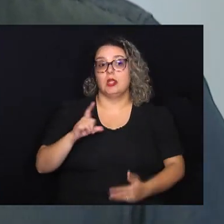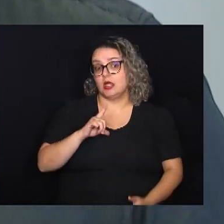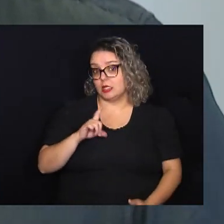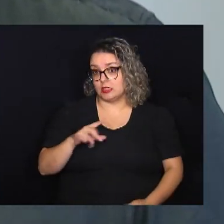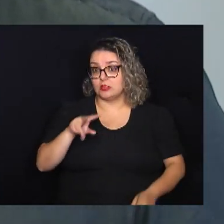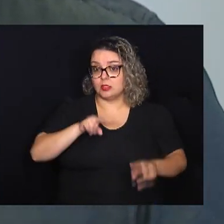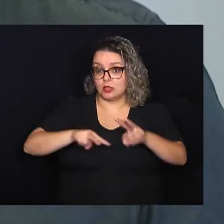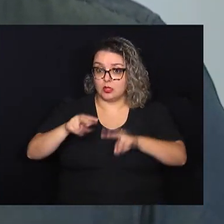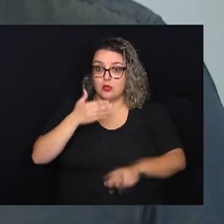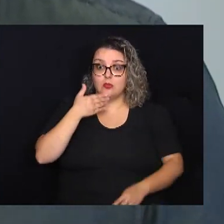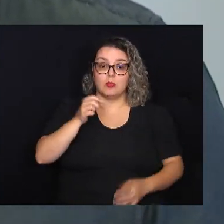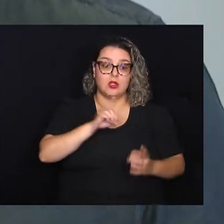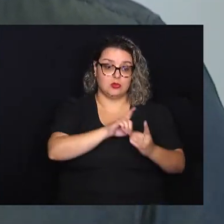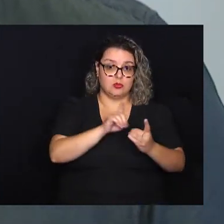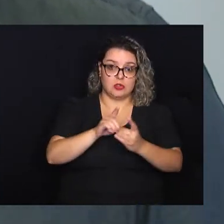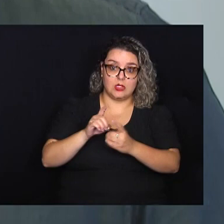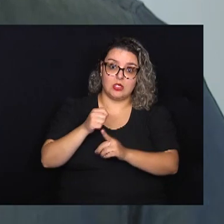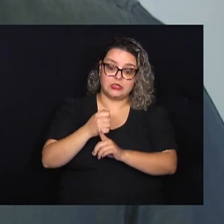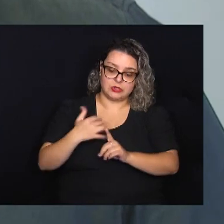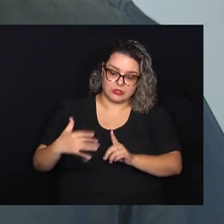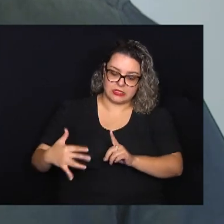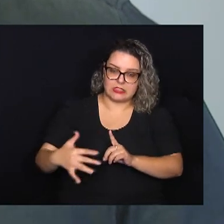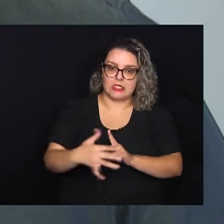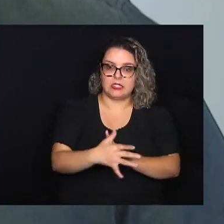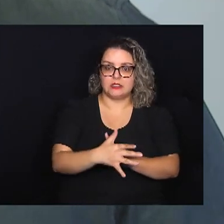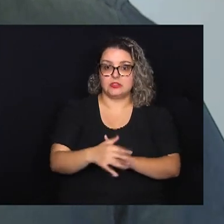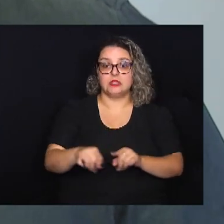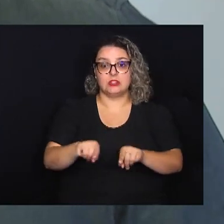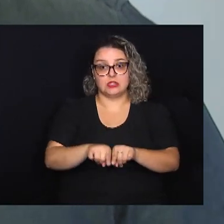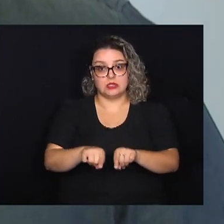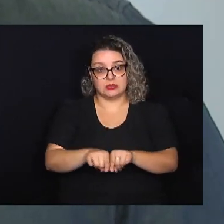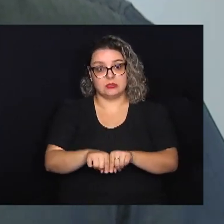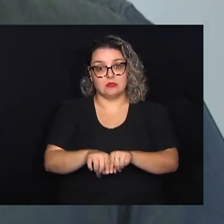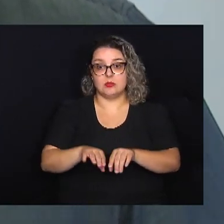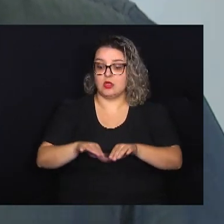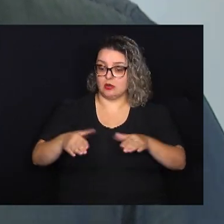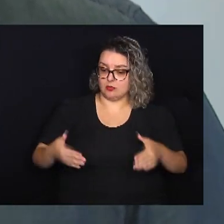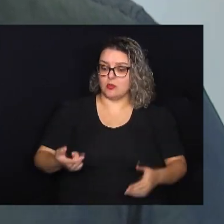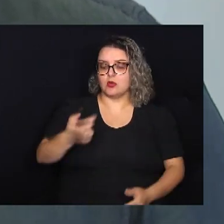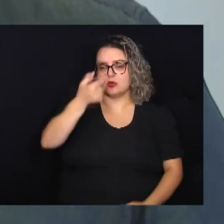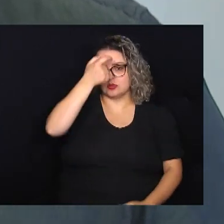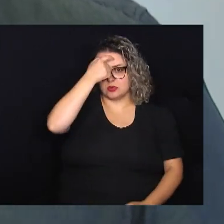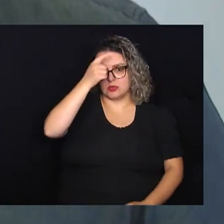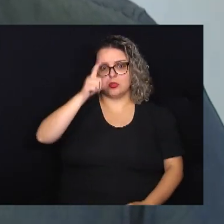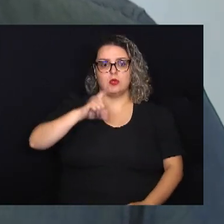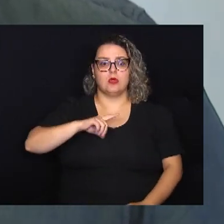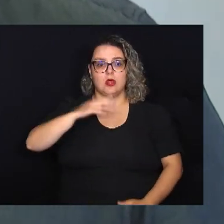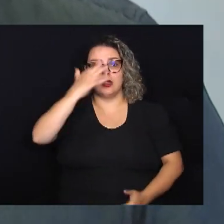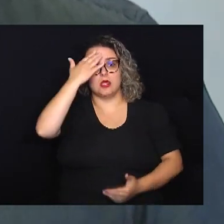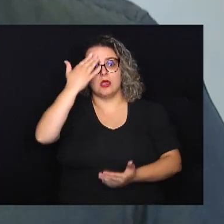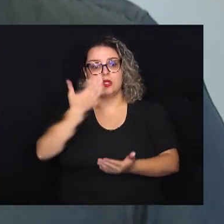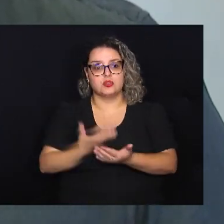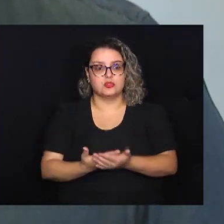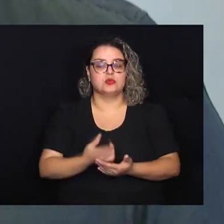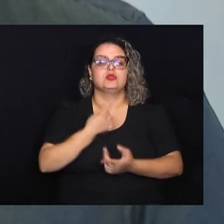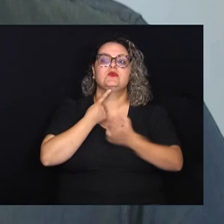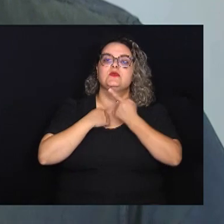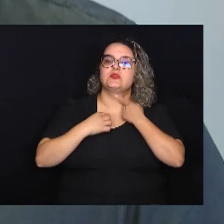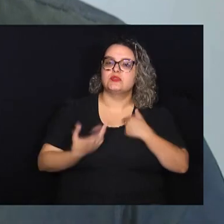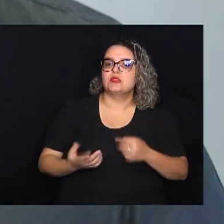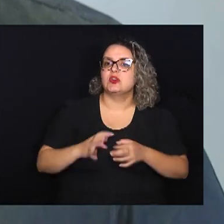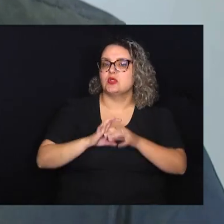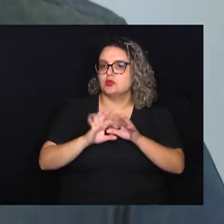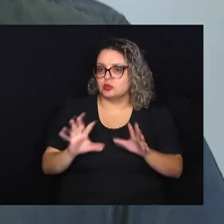o melhor entendimento aí a sociedade e a mesa de uma forma muito consciente abraçou essa necessidade E